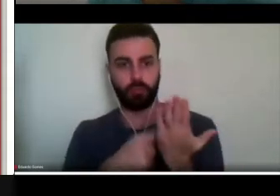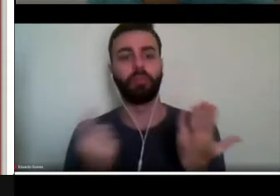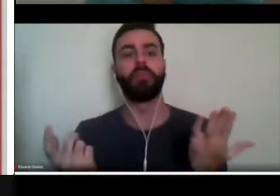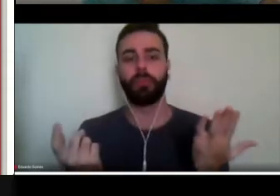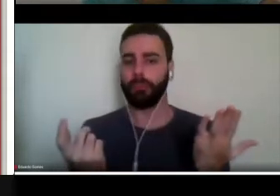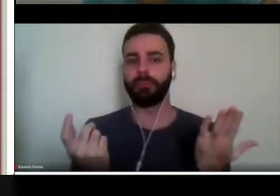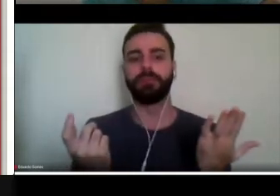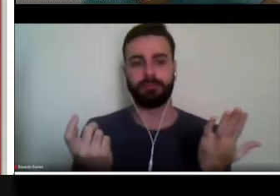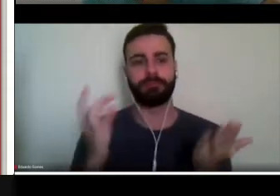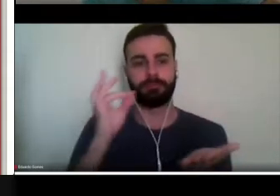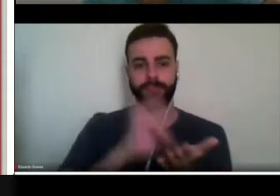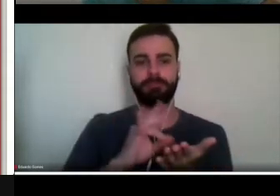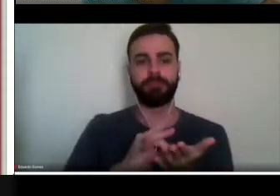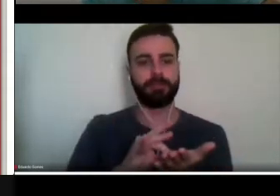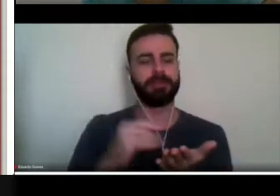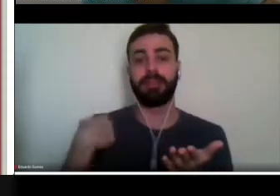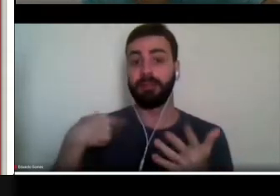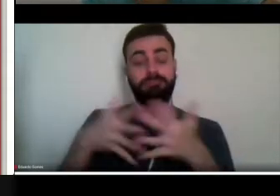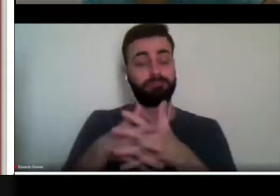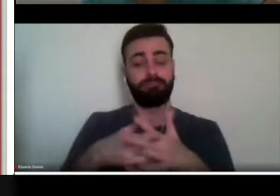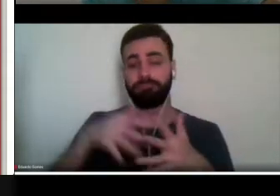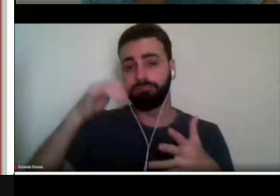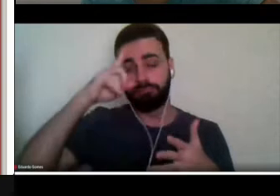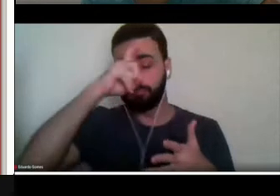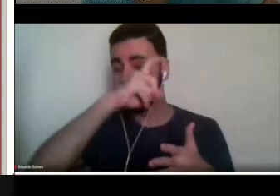trem, Jesus Cristo.